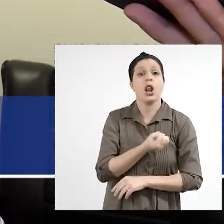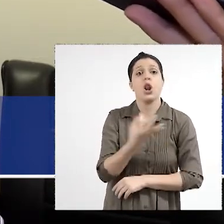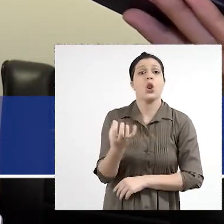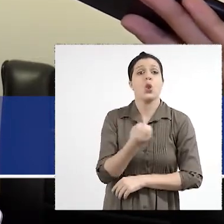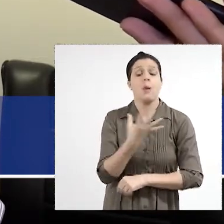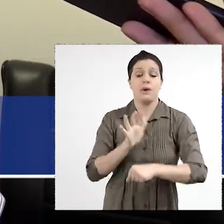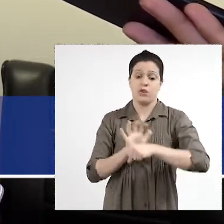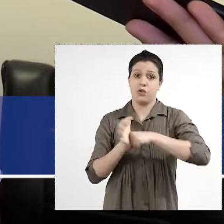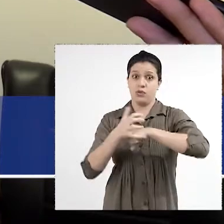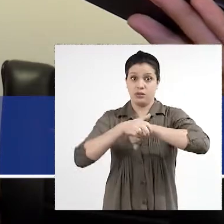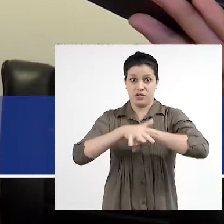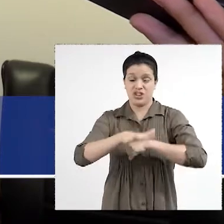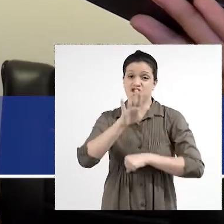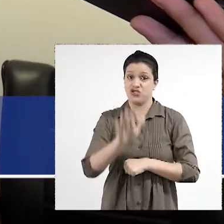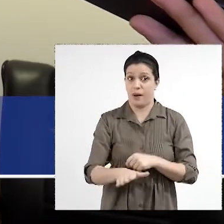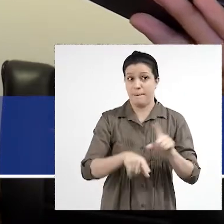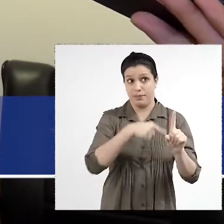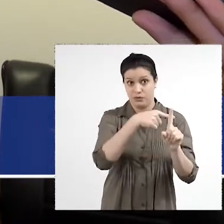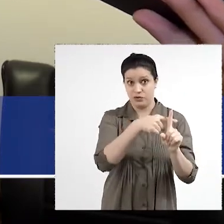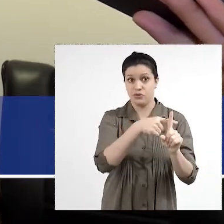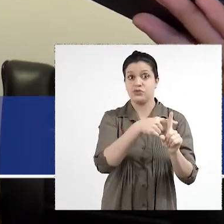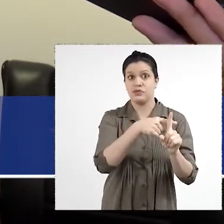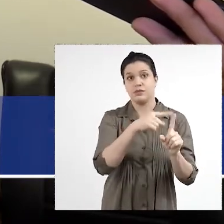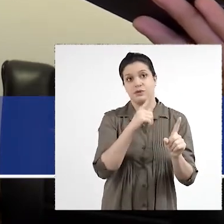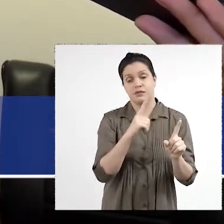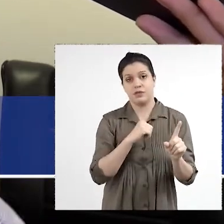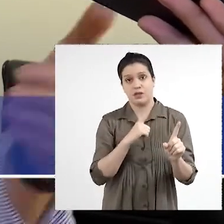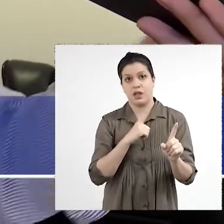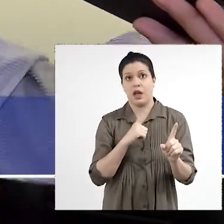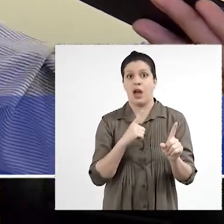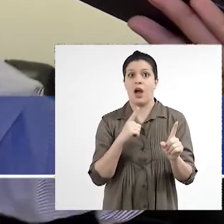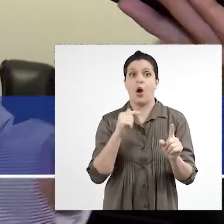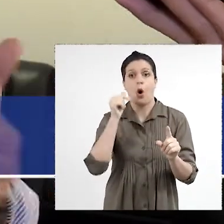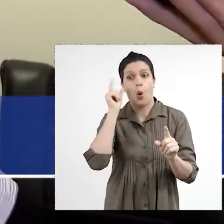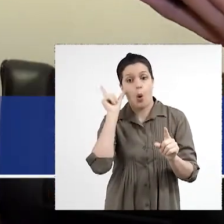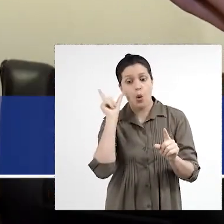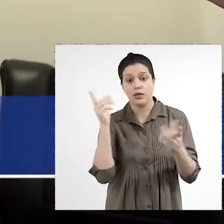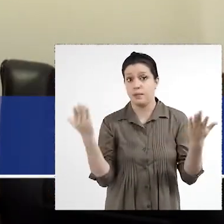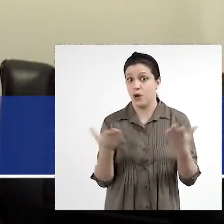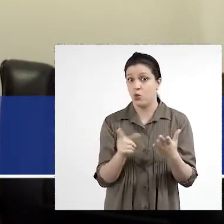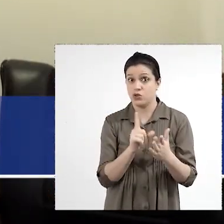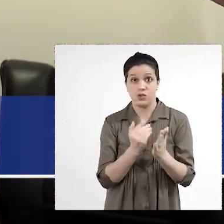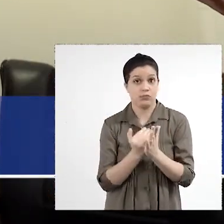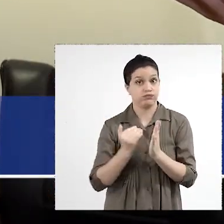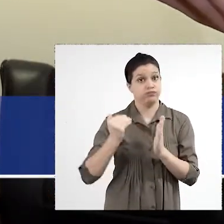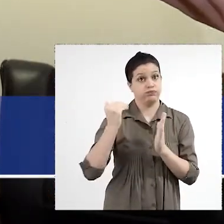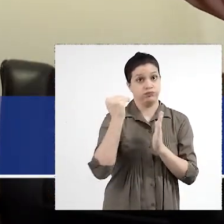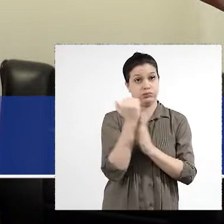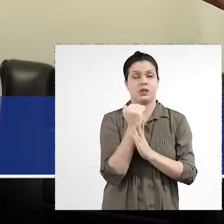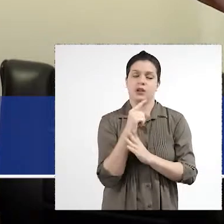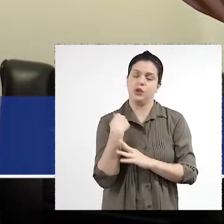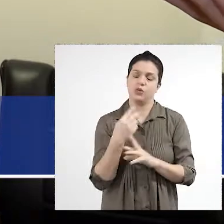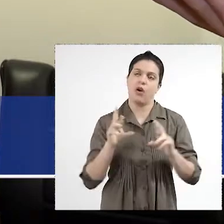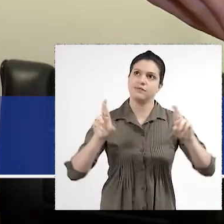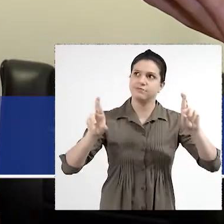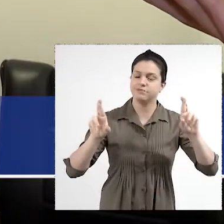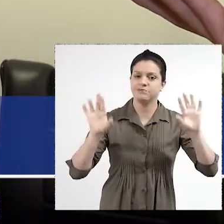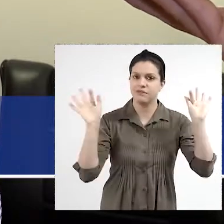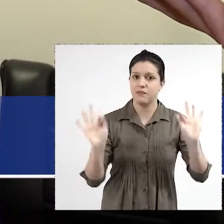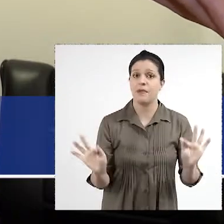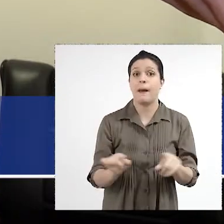de coronavírus, os que são positivos, né, graças a Deus, de ontem para hoje não aumentou, então nós estamos